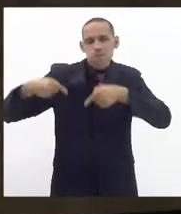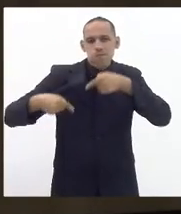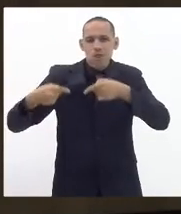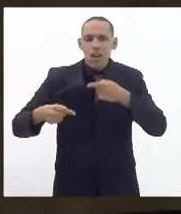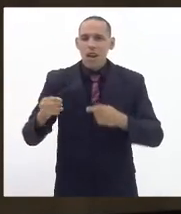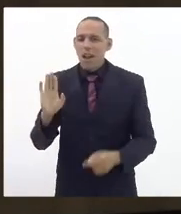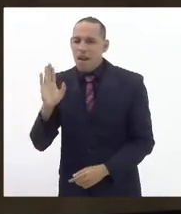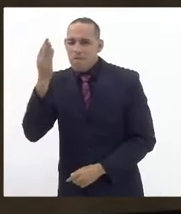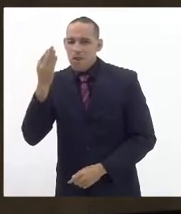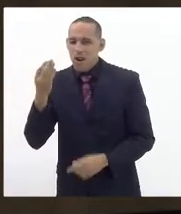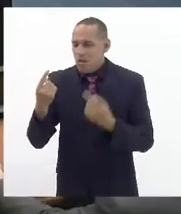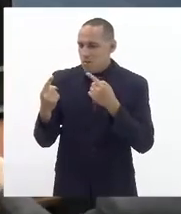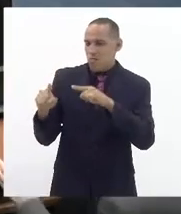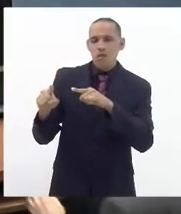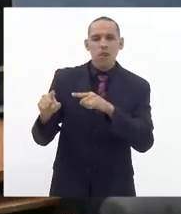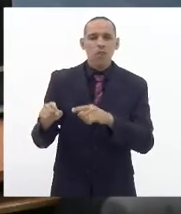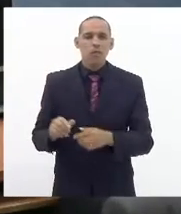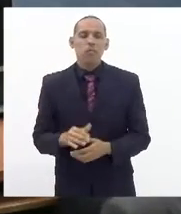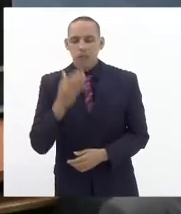Marcelo Freixo. Muito obrigado, senhora presidente.